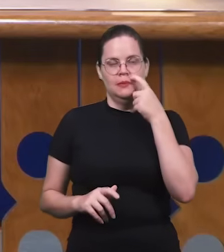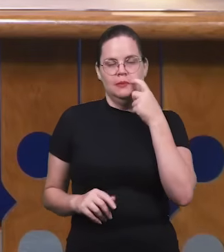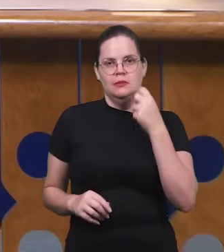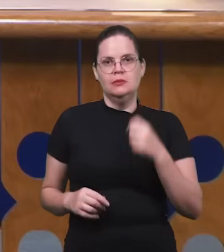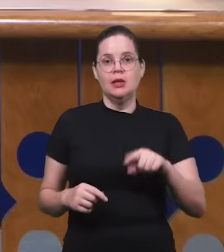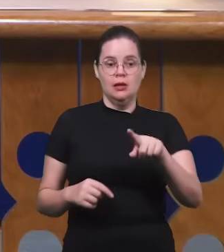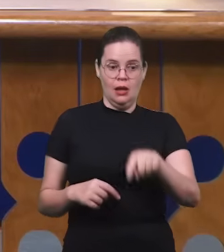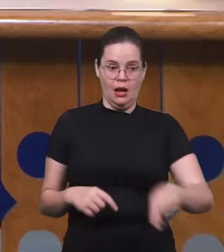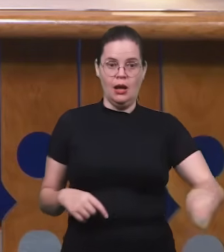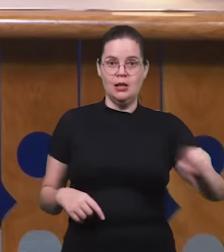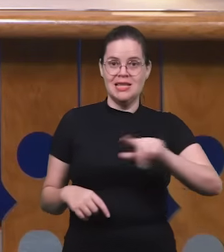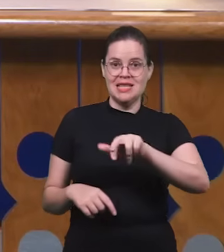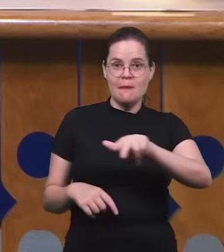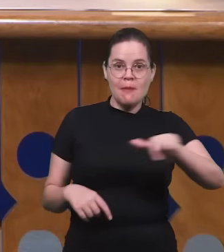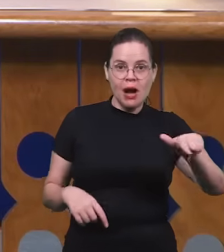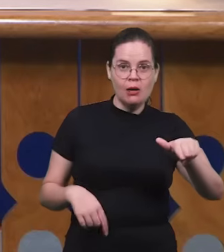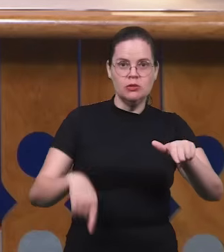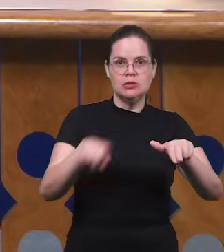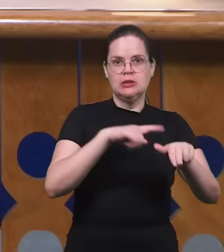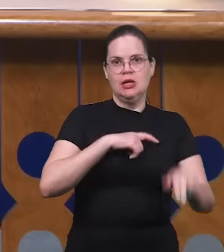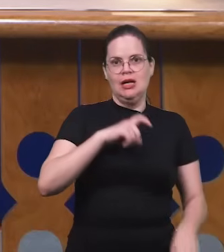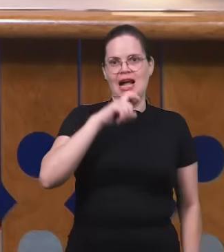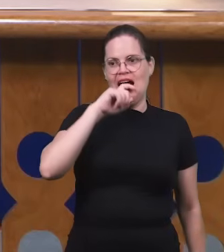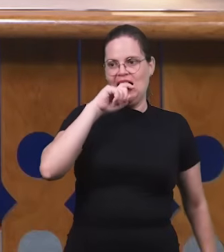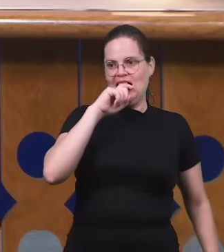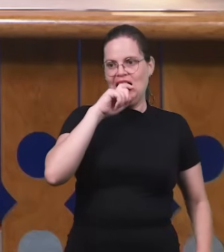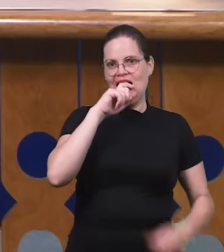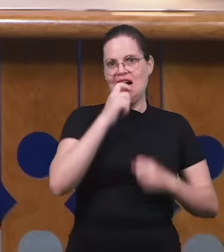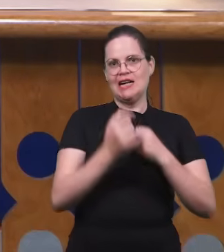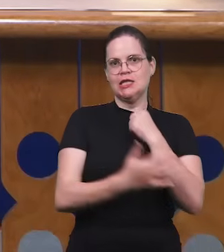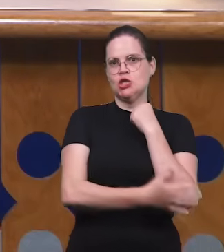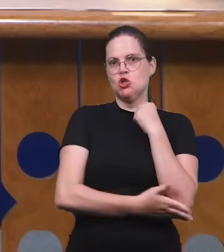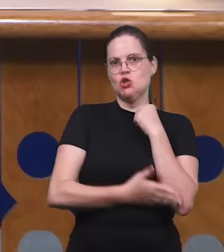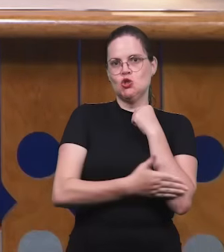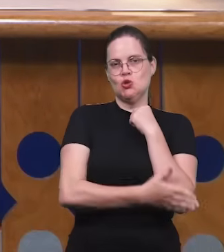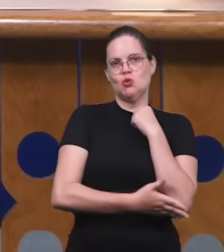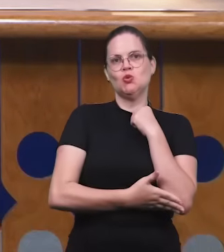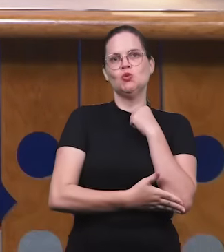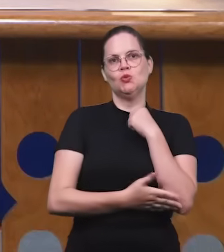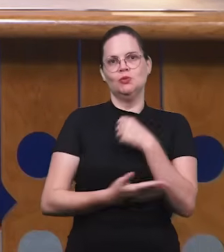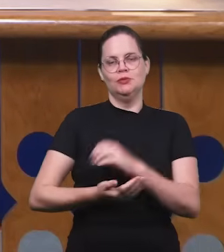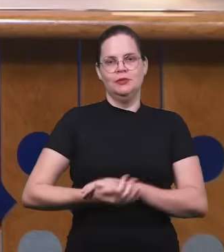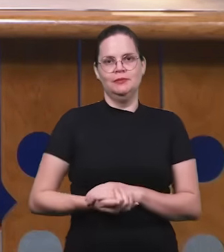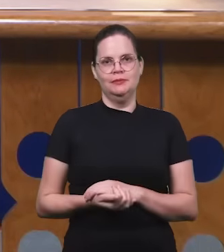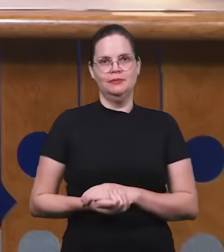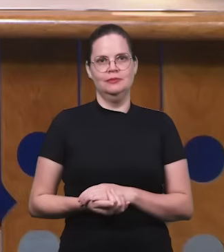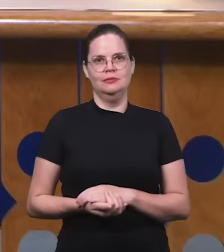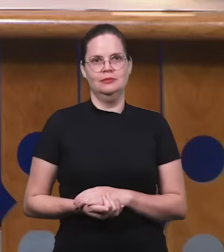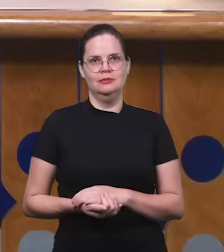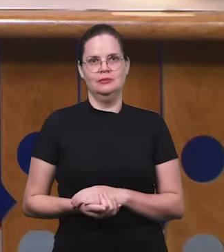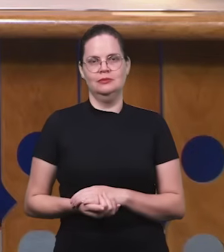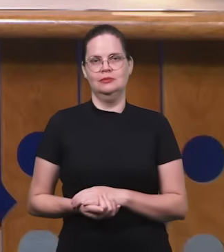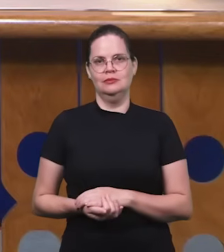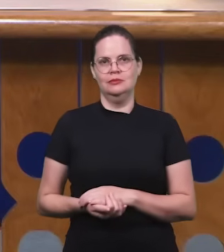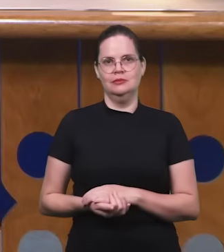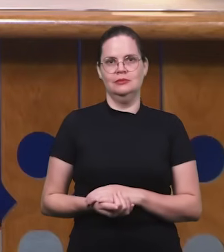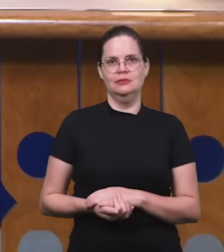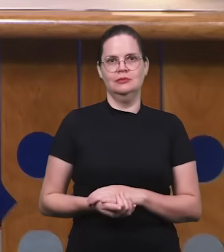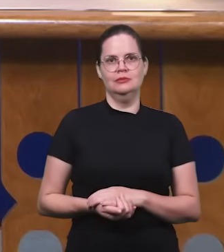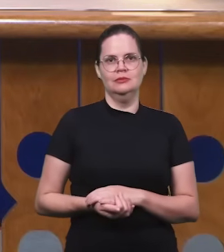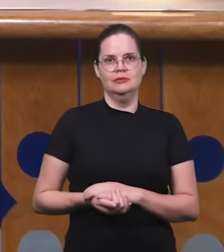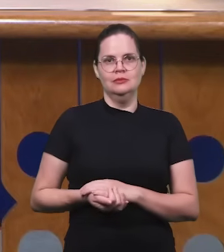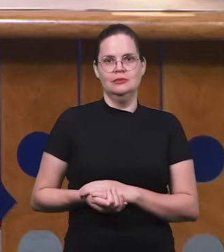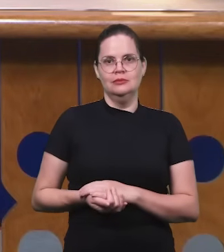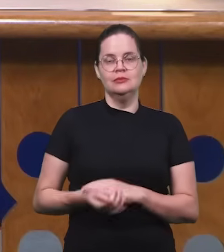gerou até uma certa inquietação, vamos dizer assim. A palavra, talvez uma palavra mais fácil,